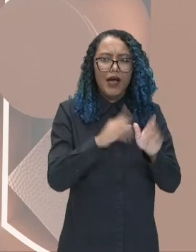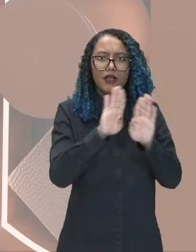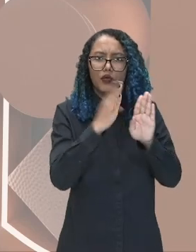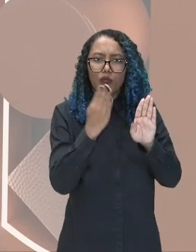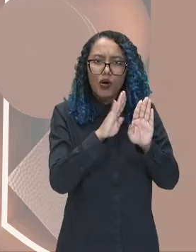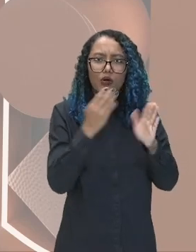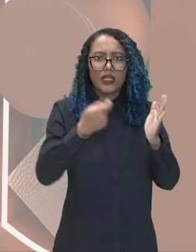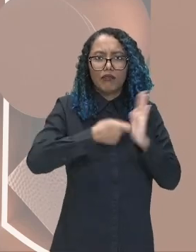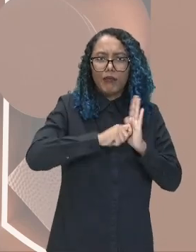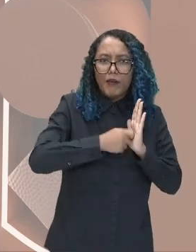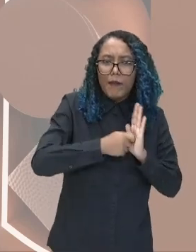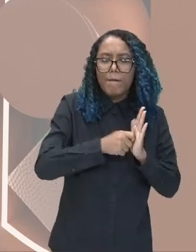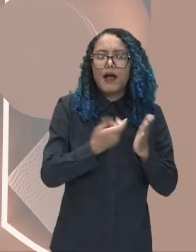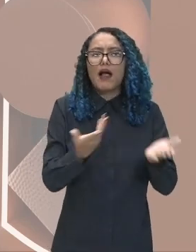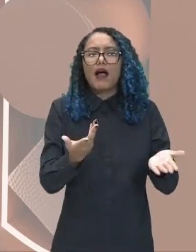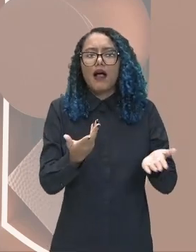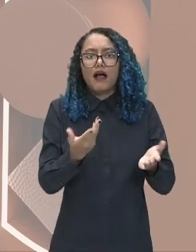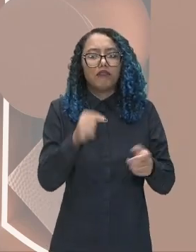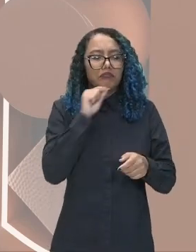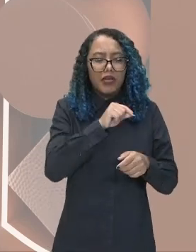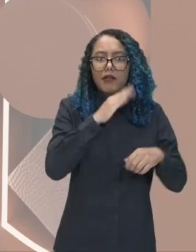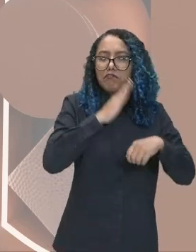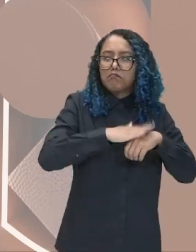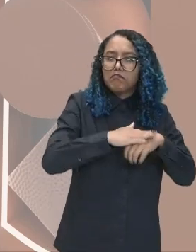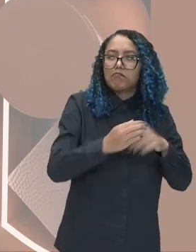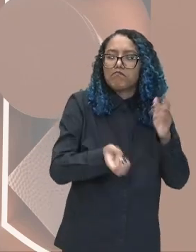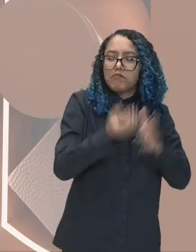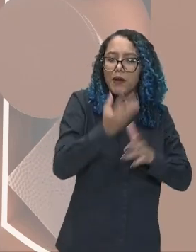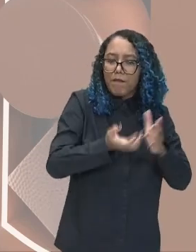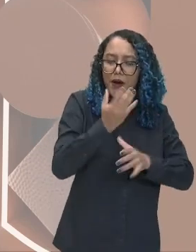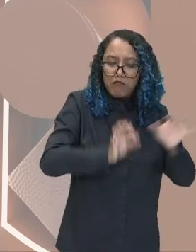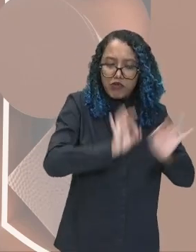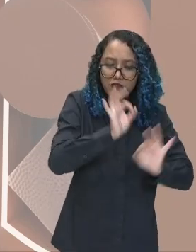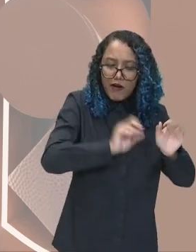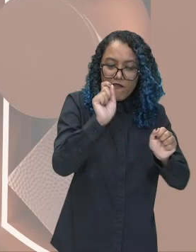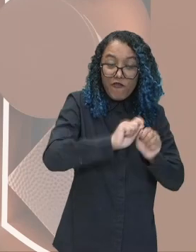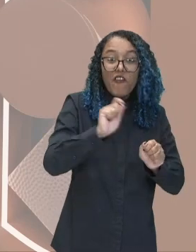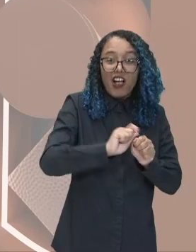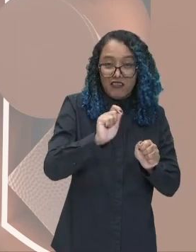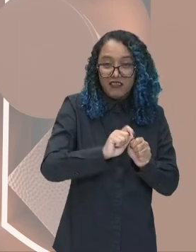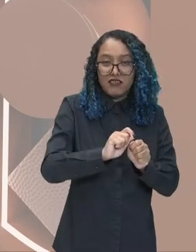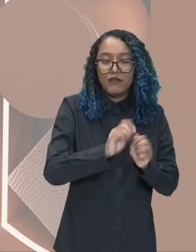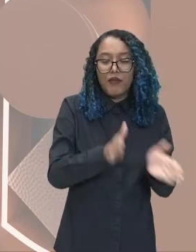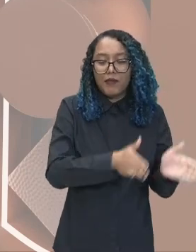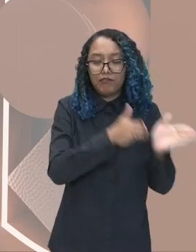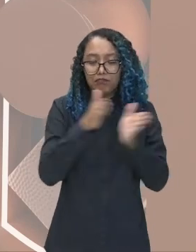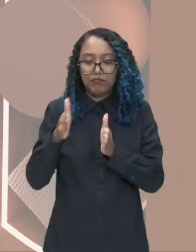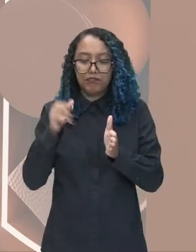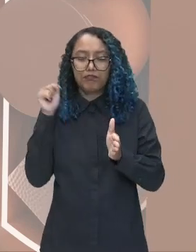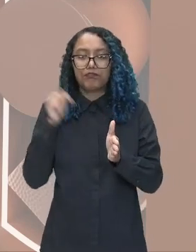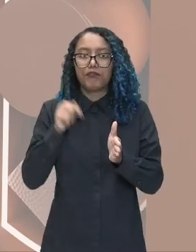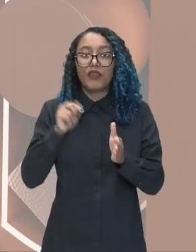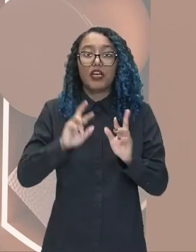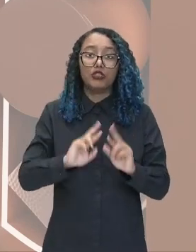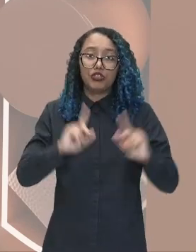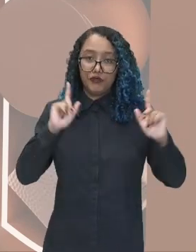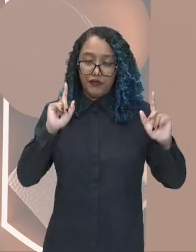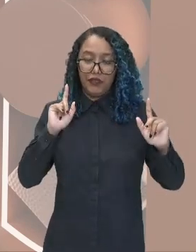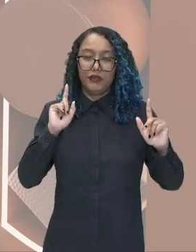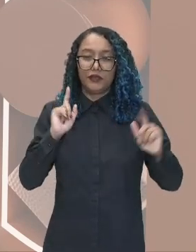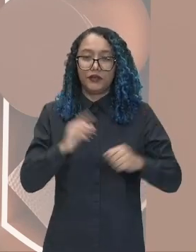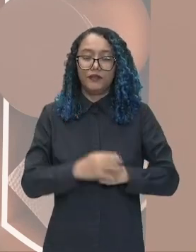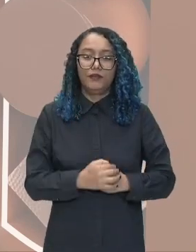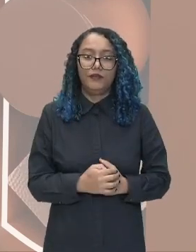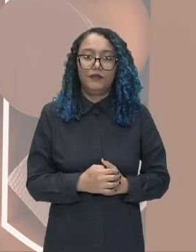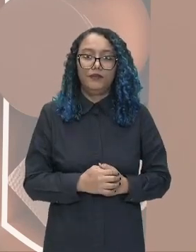uma fechadura, ele fazia. Na manufatura já vai haver então algo mais, vai ter